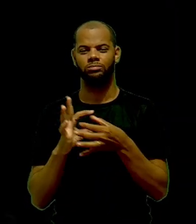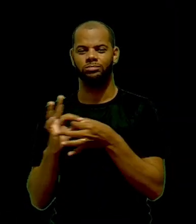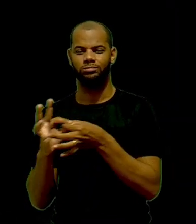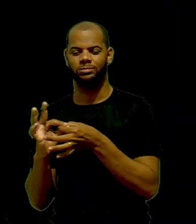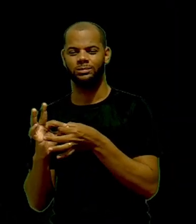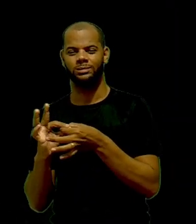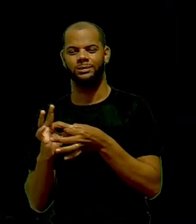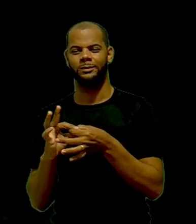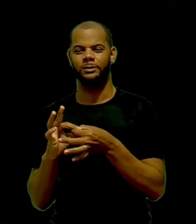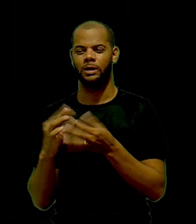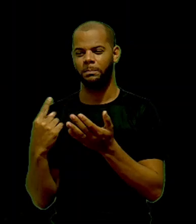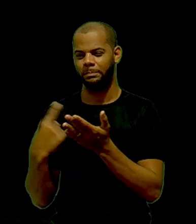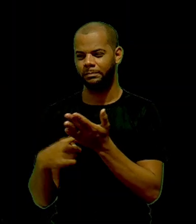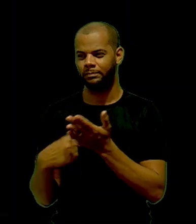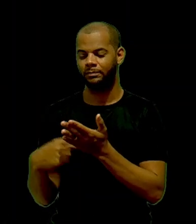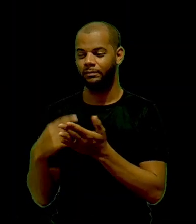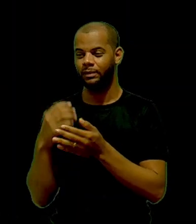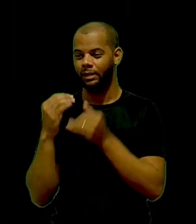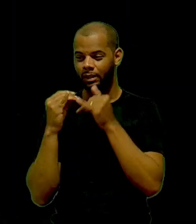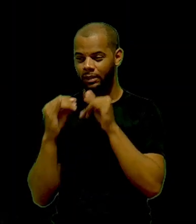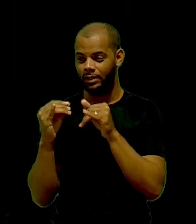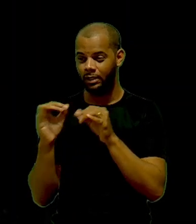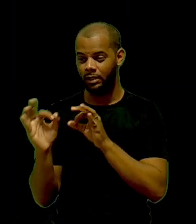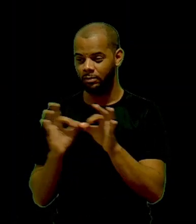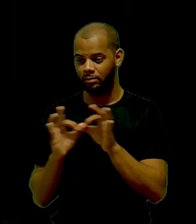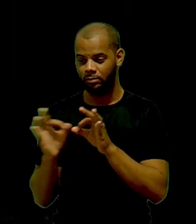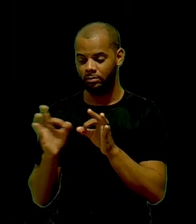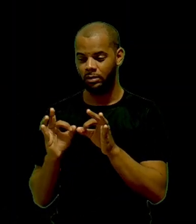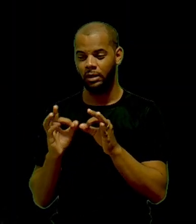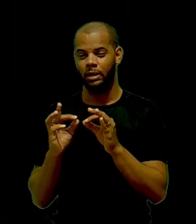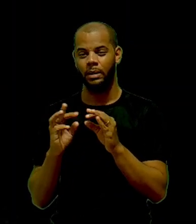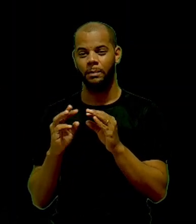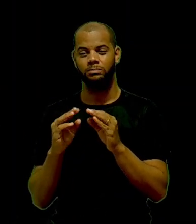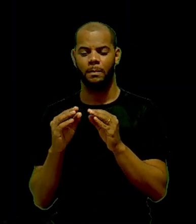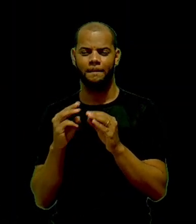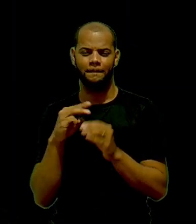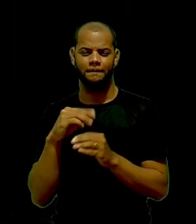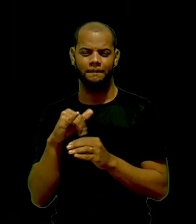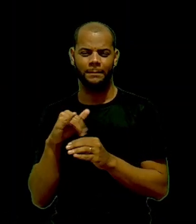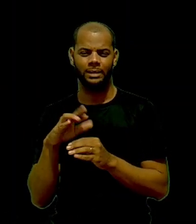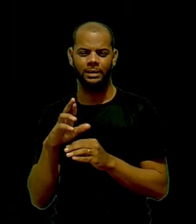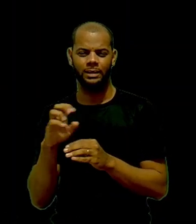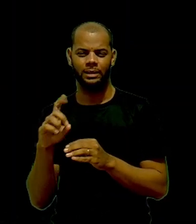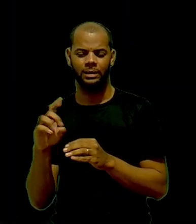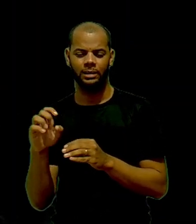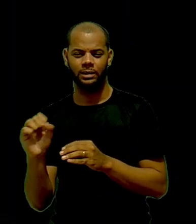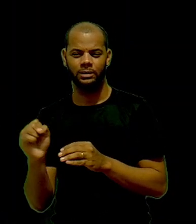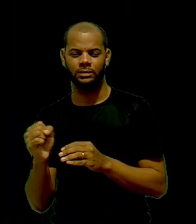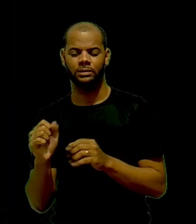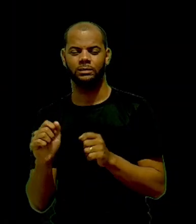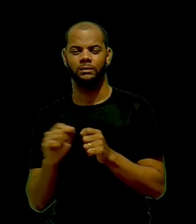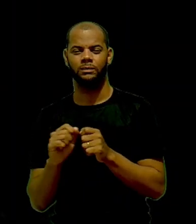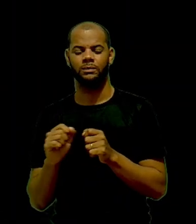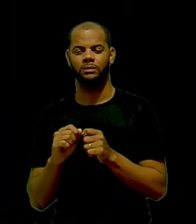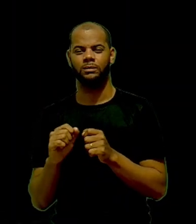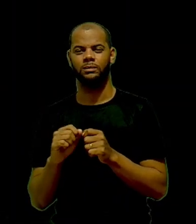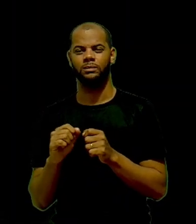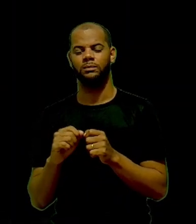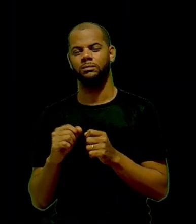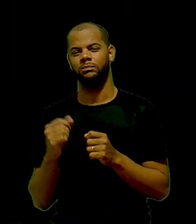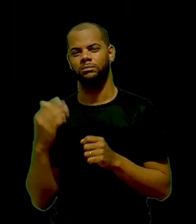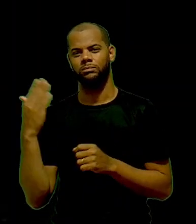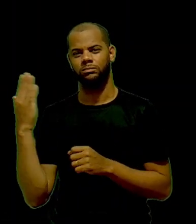própria energia, utilização em mini-redes, e também gera novos modelos financeiros, como aluguel